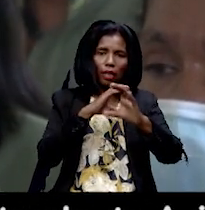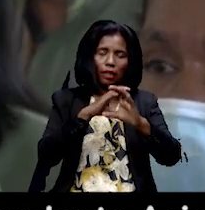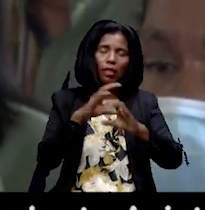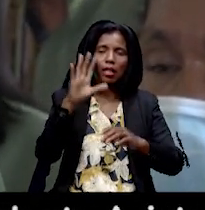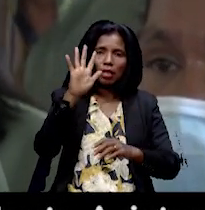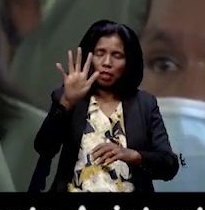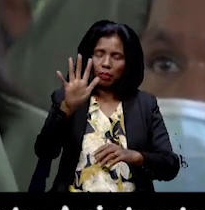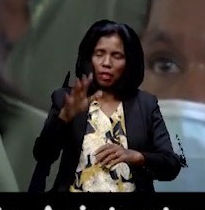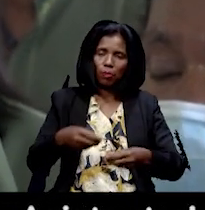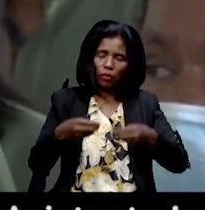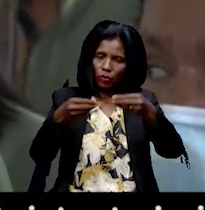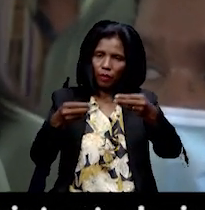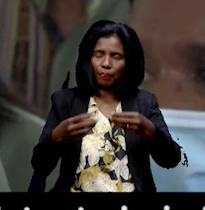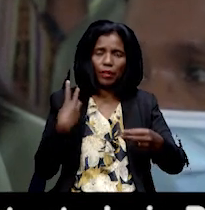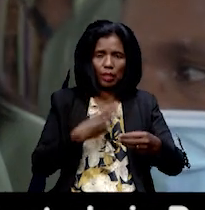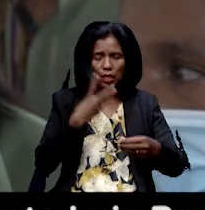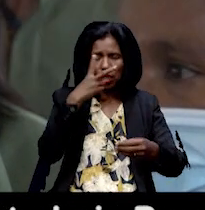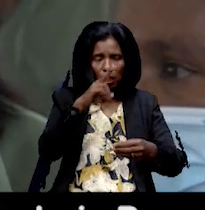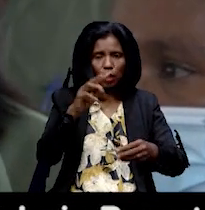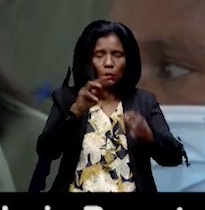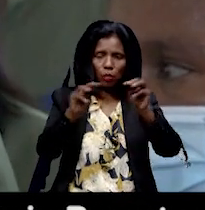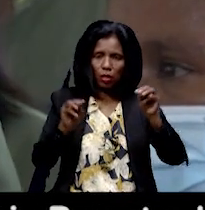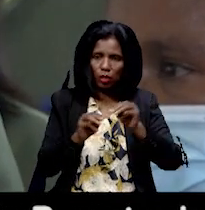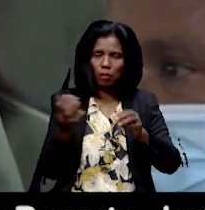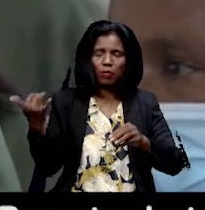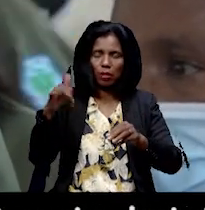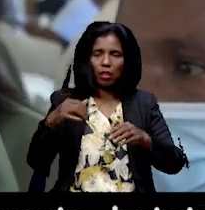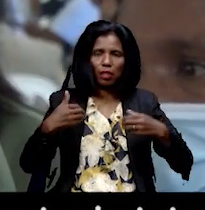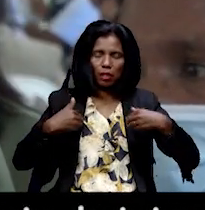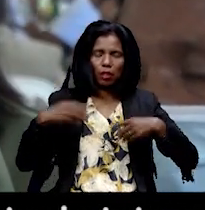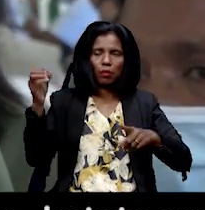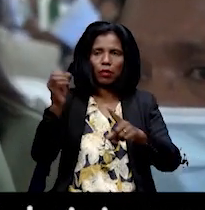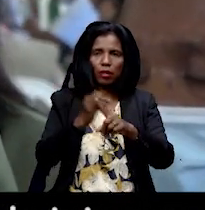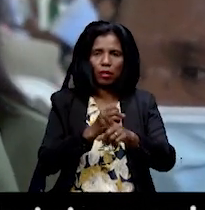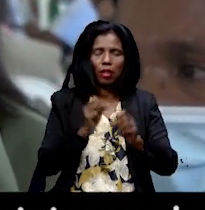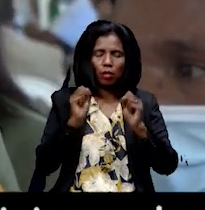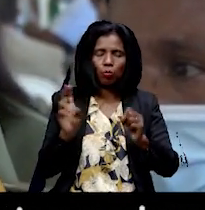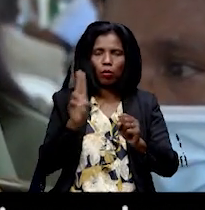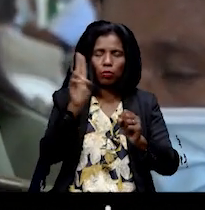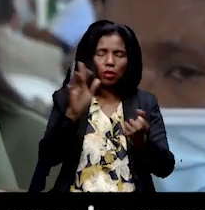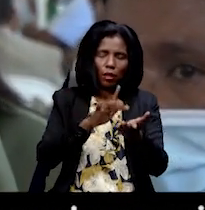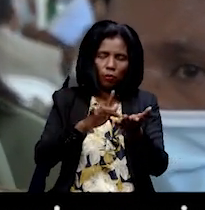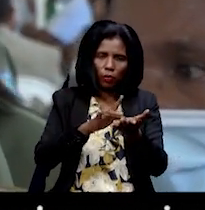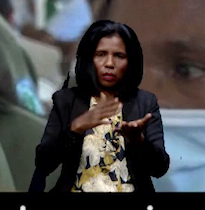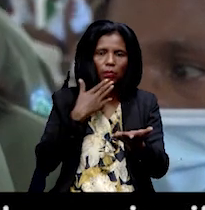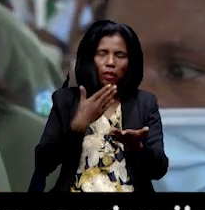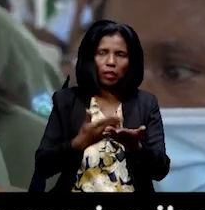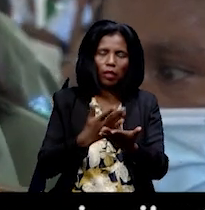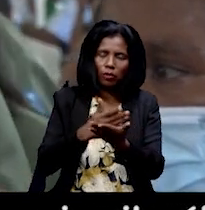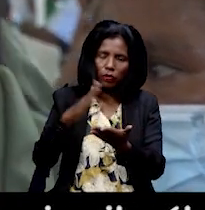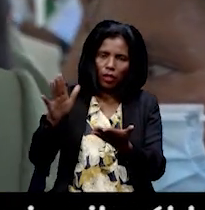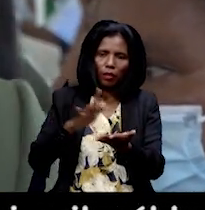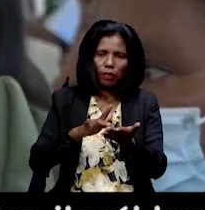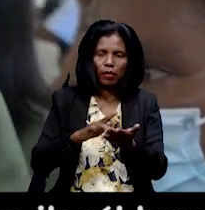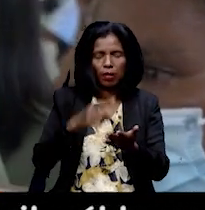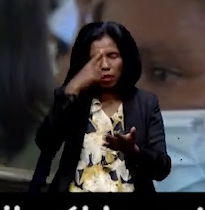kata município sira ia oportunidade ata halos gestão ai moro ne dia glita lili ia distribuição tamé ita bot